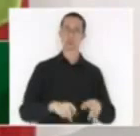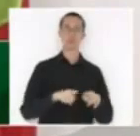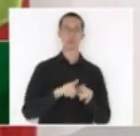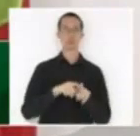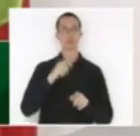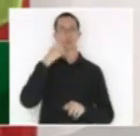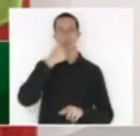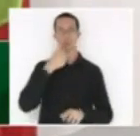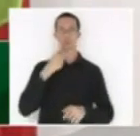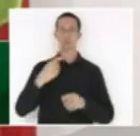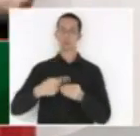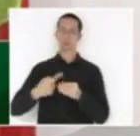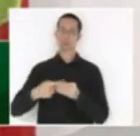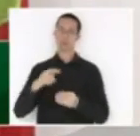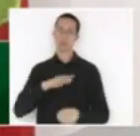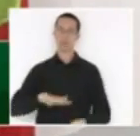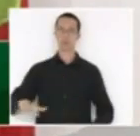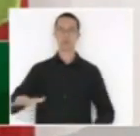no decorrer